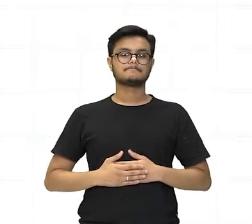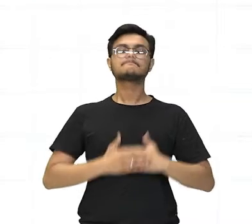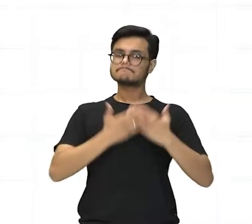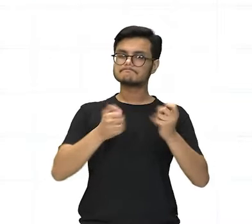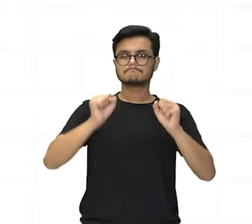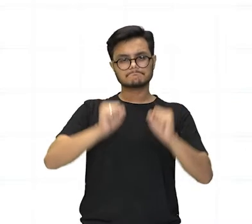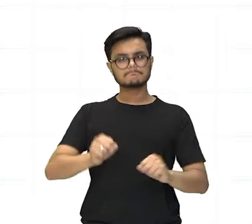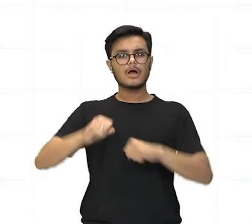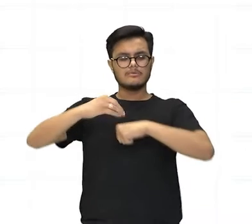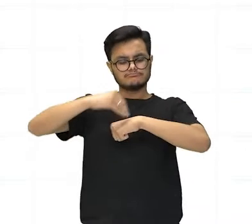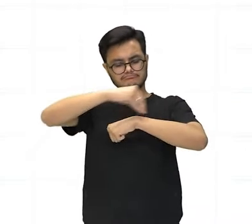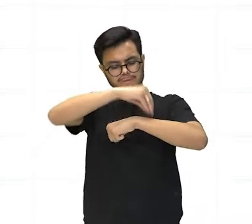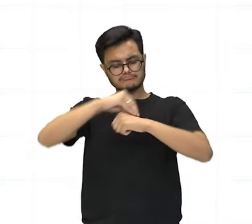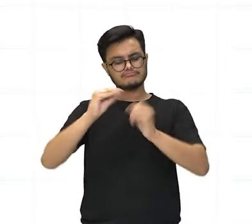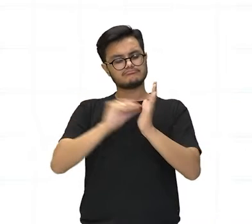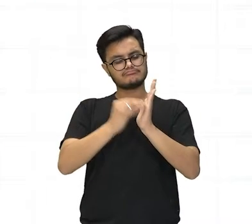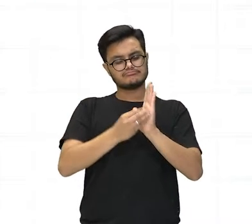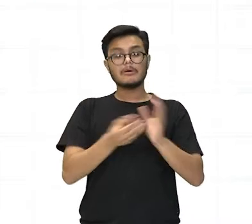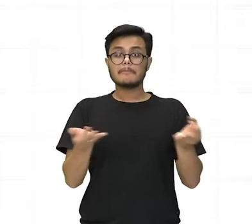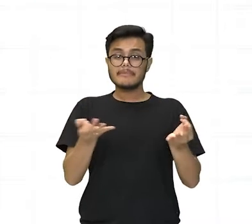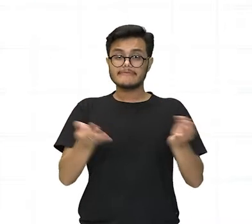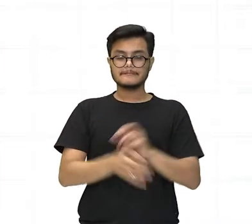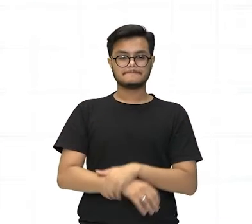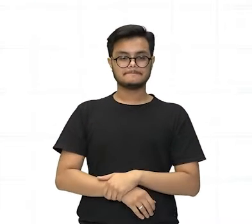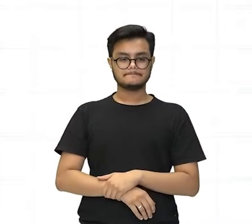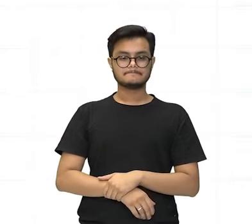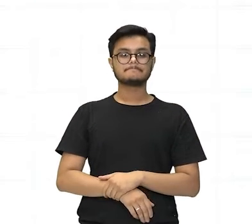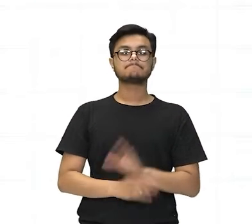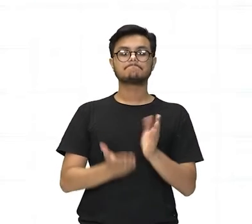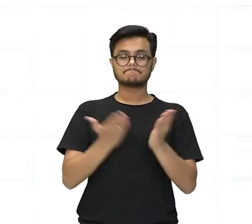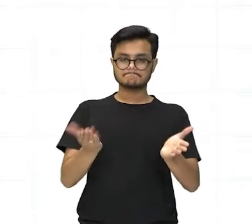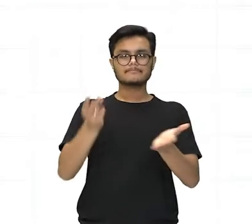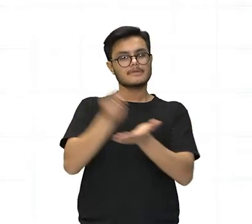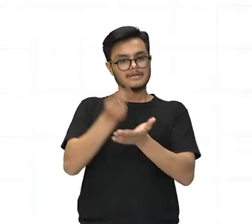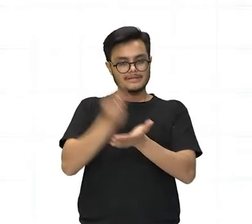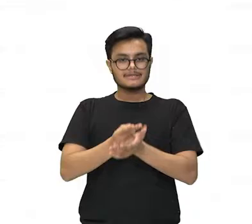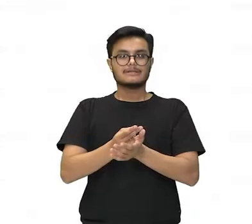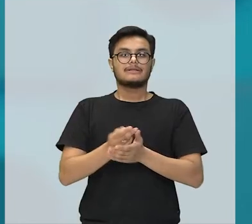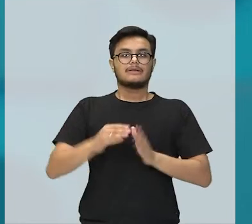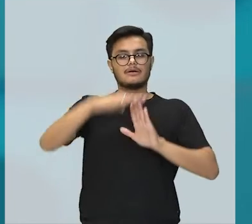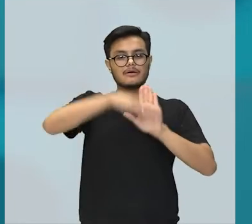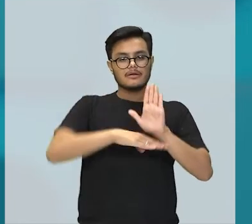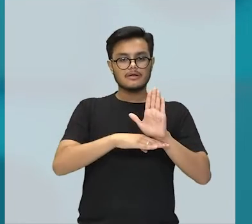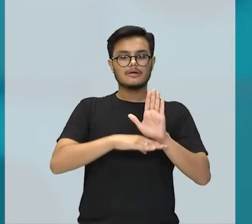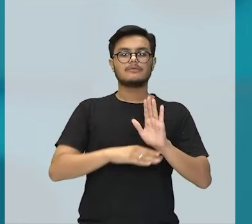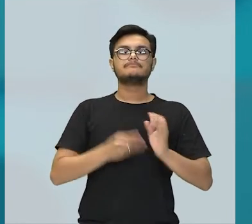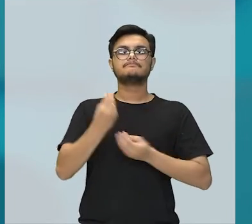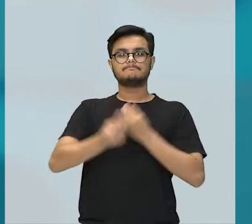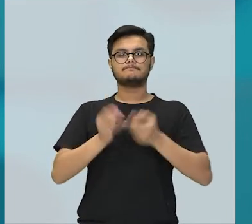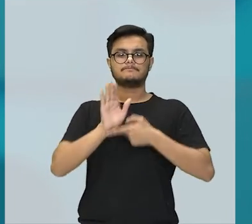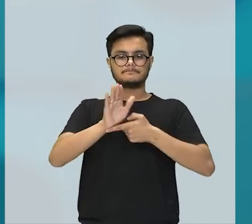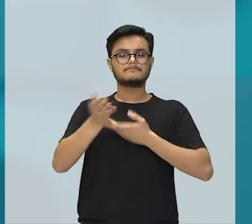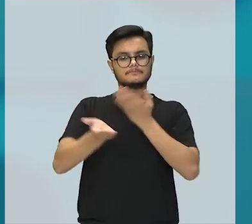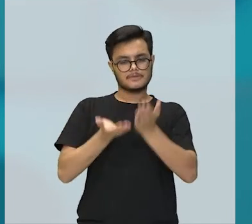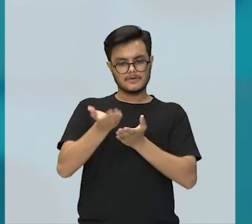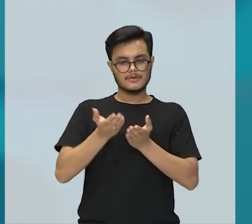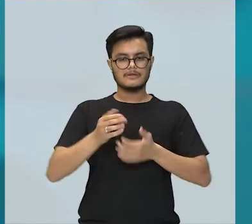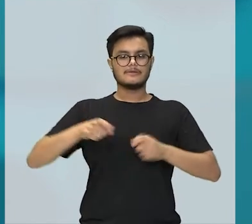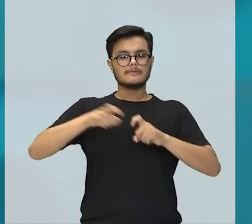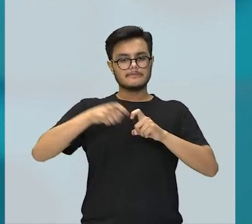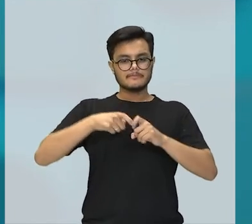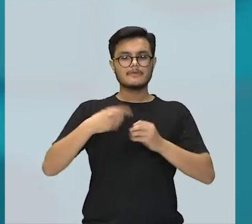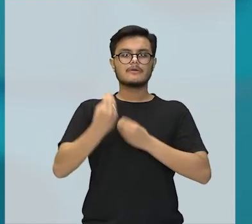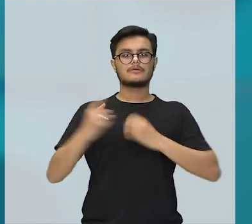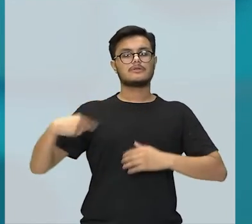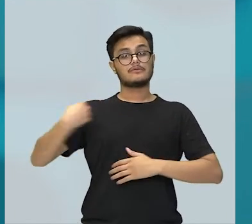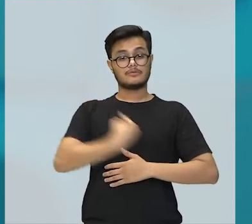cicatrização seja eficaz. Então, mais uma vez, temos aí em ordem os cuidados que nós devemos ter quando